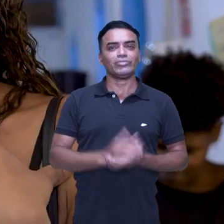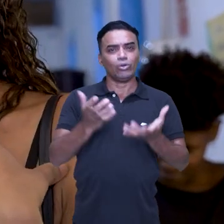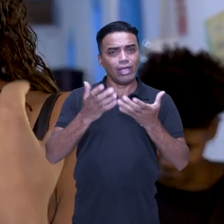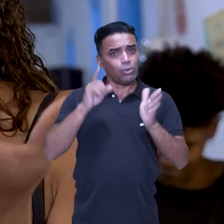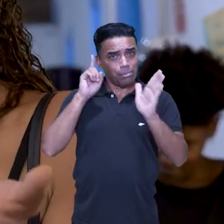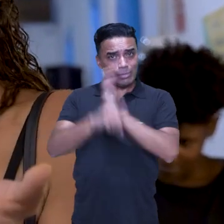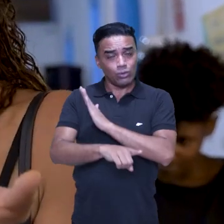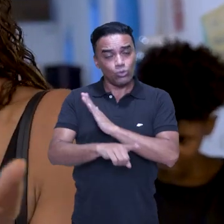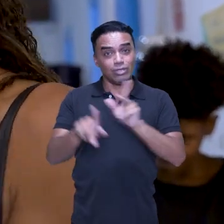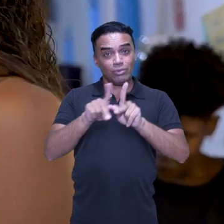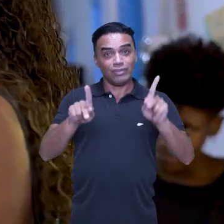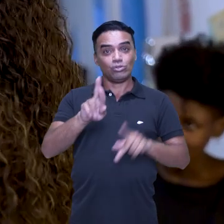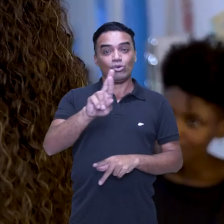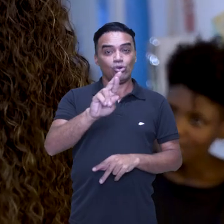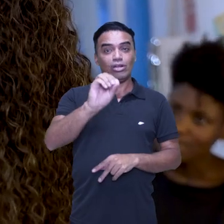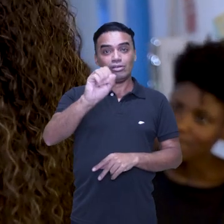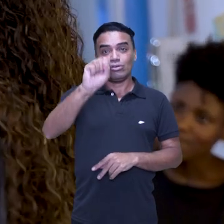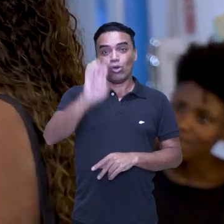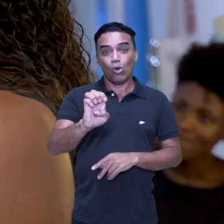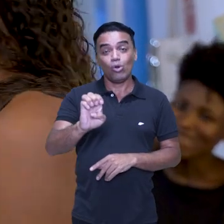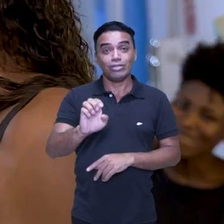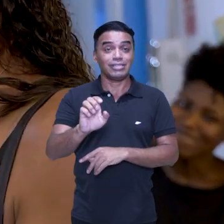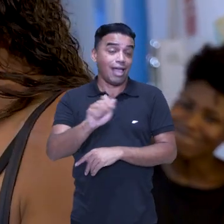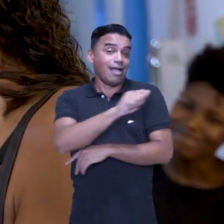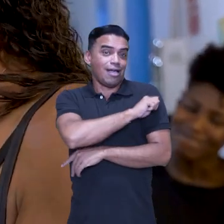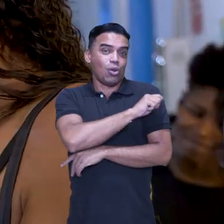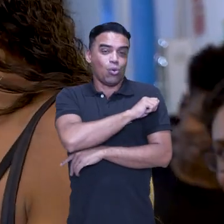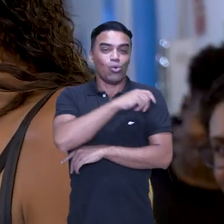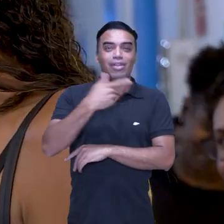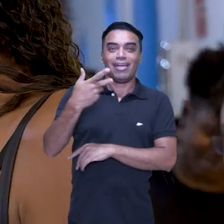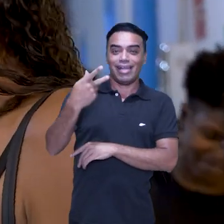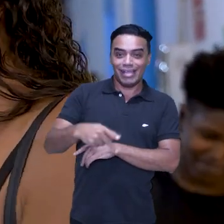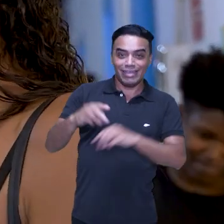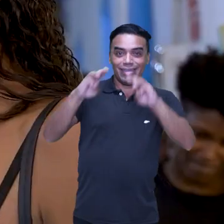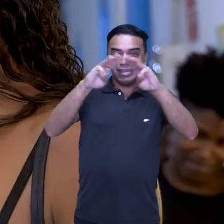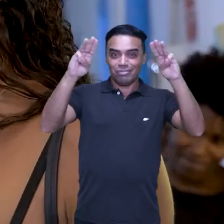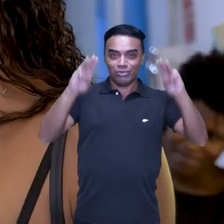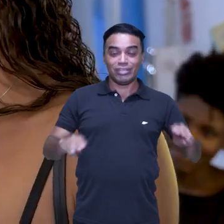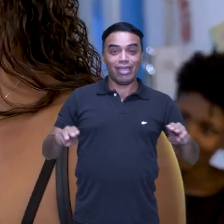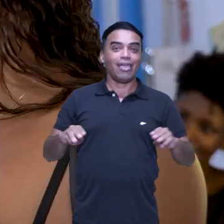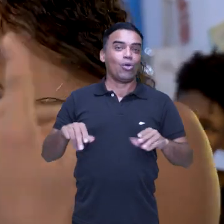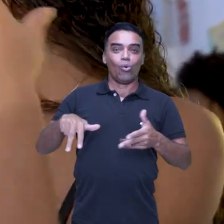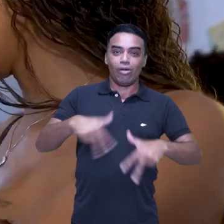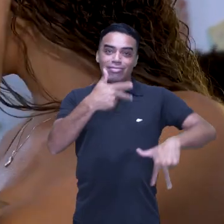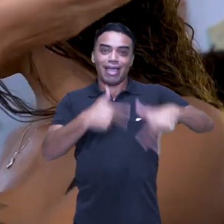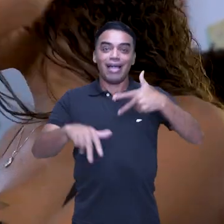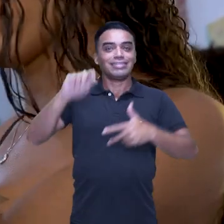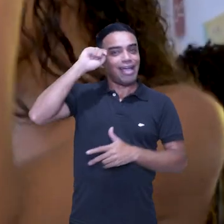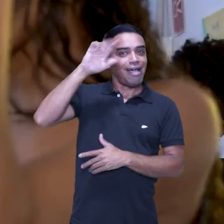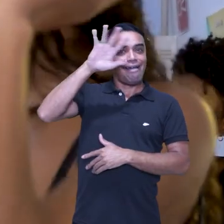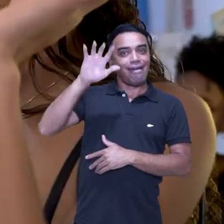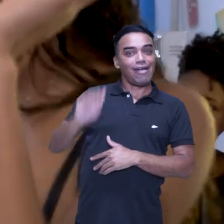uma pergunta para minha professora Rose. Para quem não sabe, gente, já fui aluna de Rose aqui na casa, no Museu de Dança Afro. Já apresentei